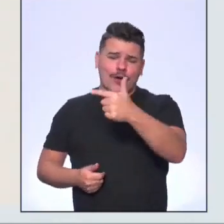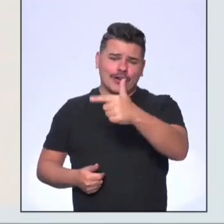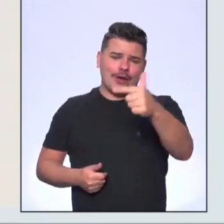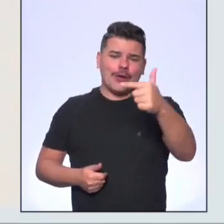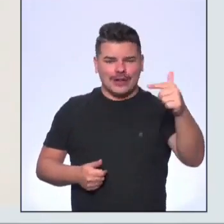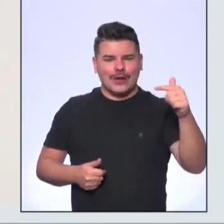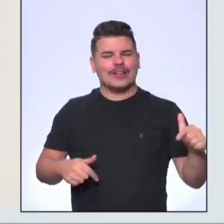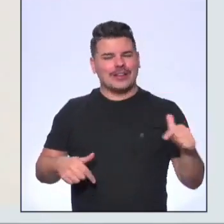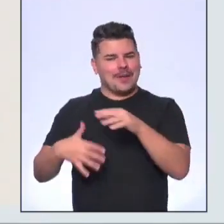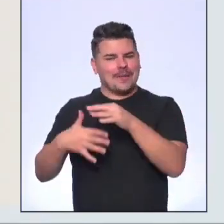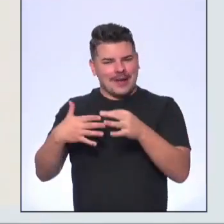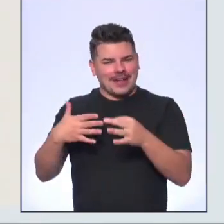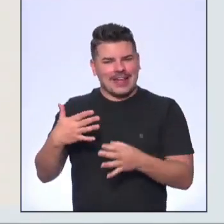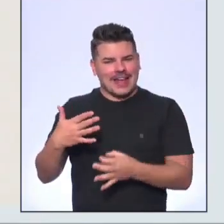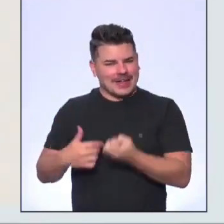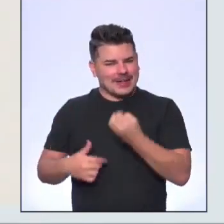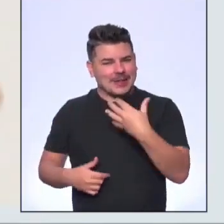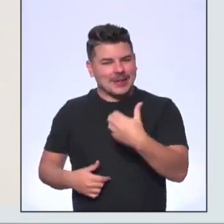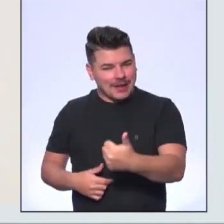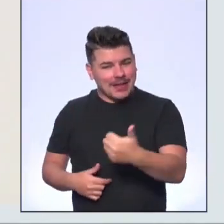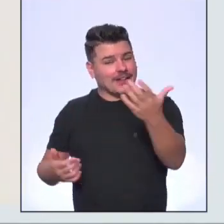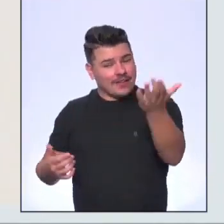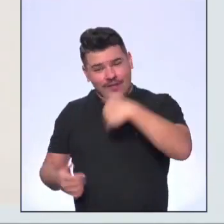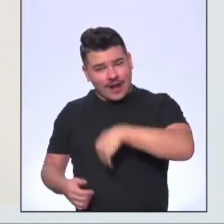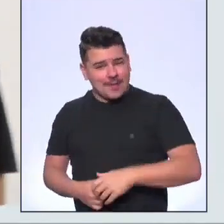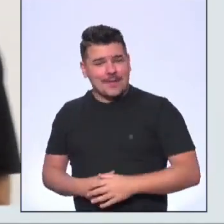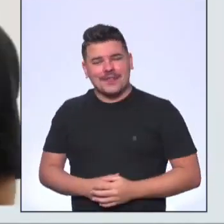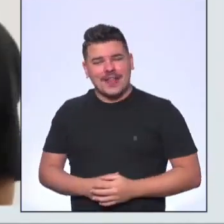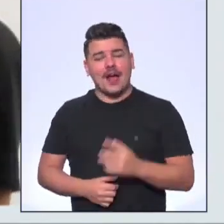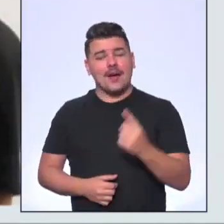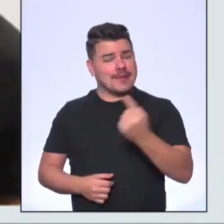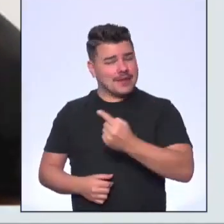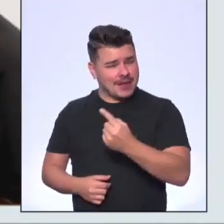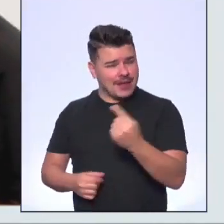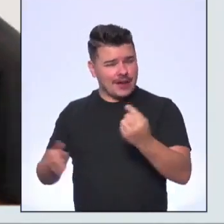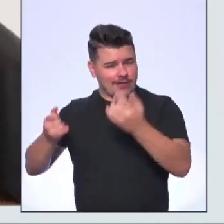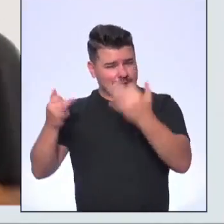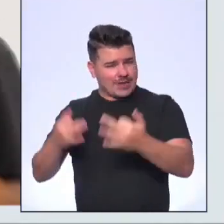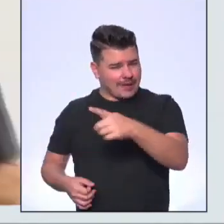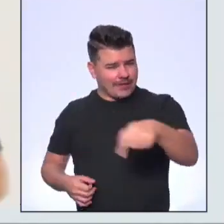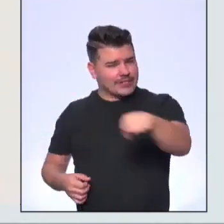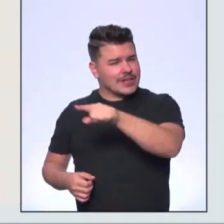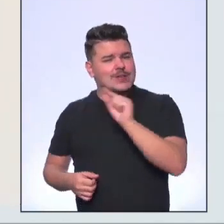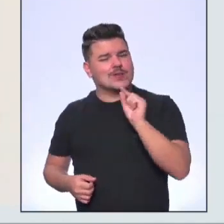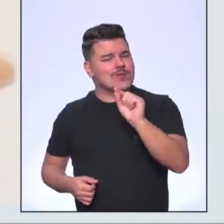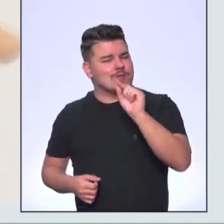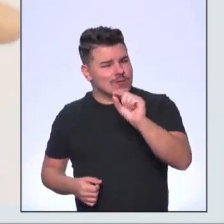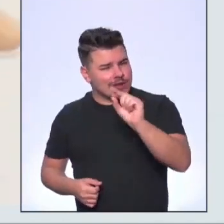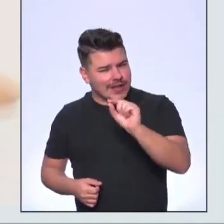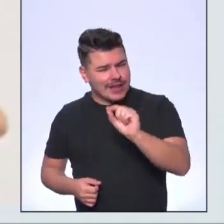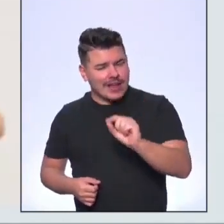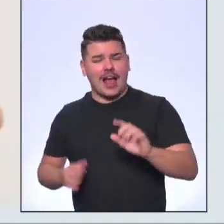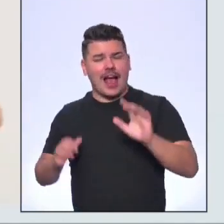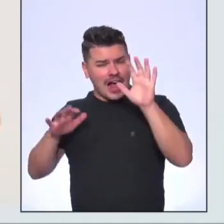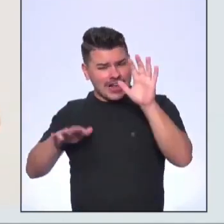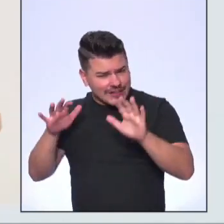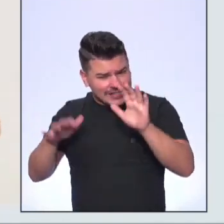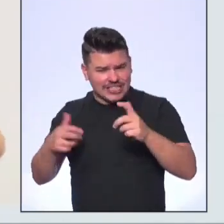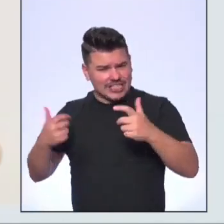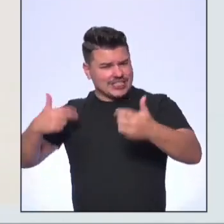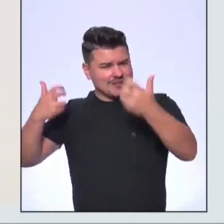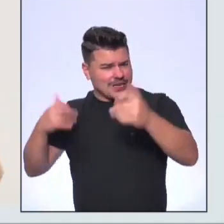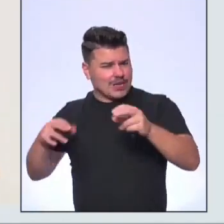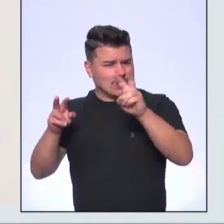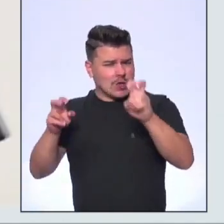aí. Beleza? Então vamos lá. Primeira coisa que eu tenho que falar para vocês é o seguinte, ó. Quando nós falamos em